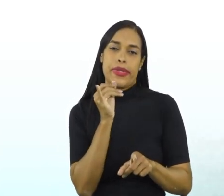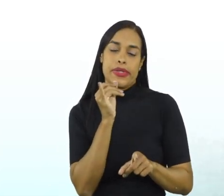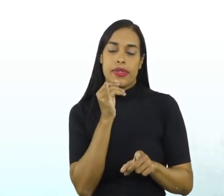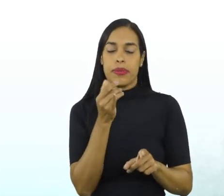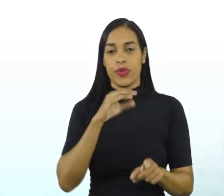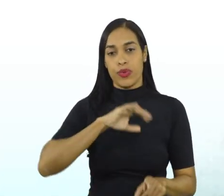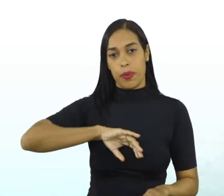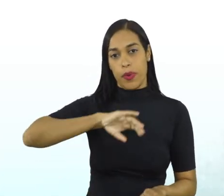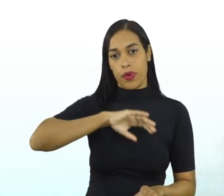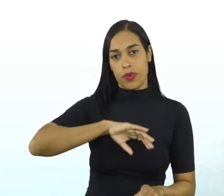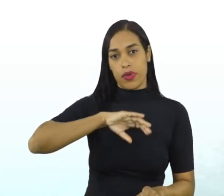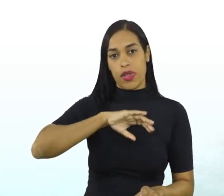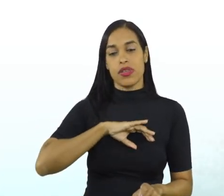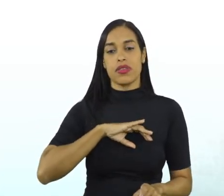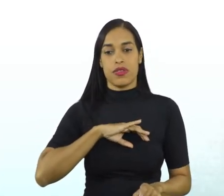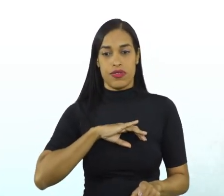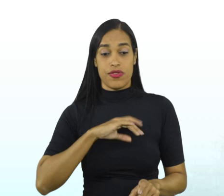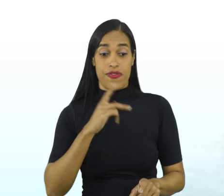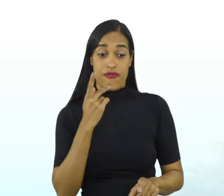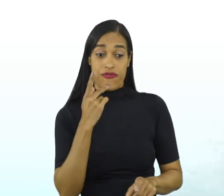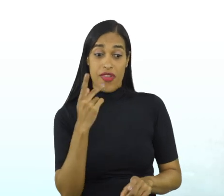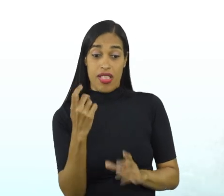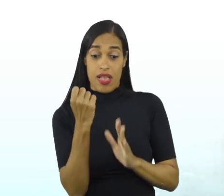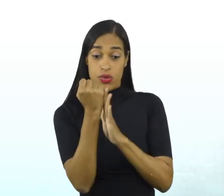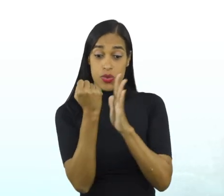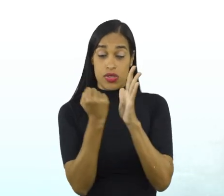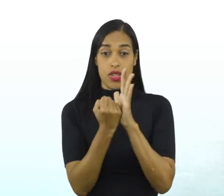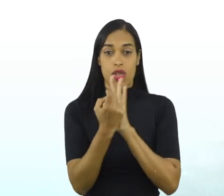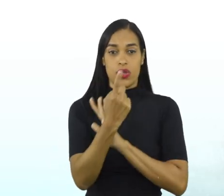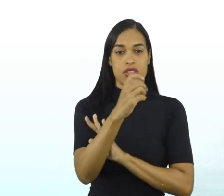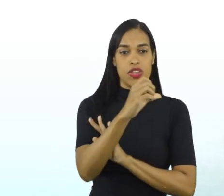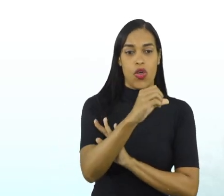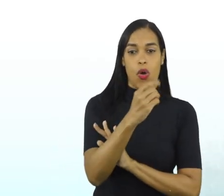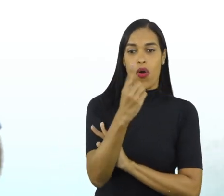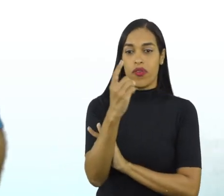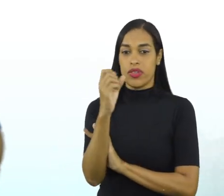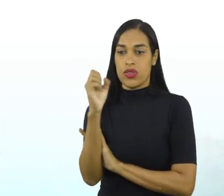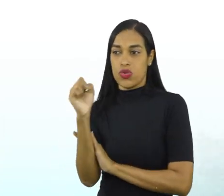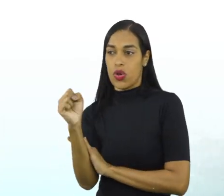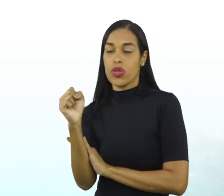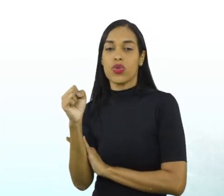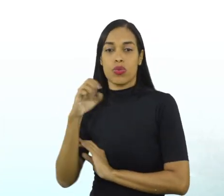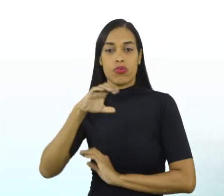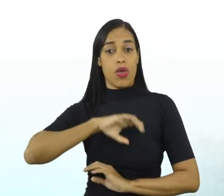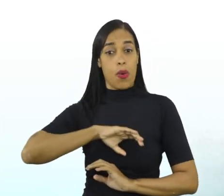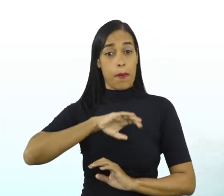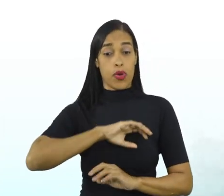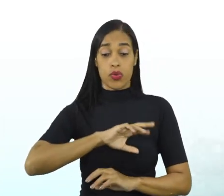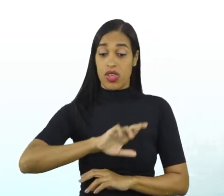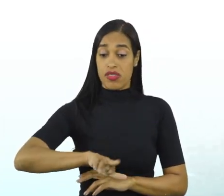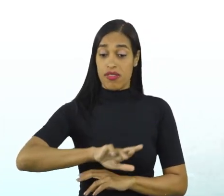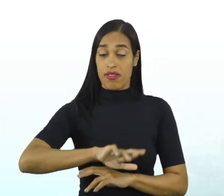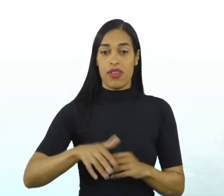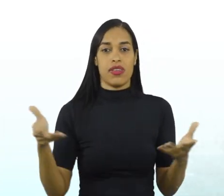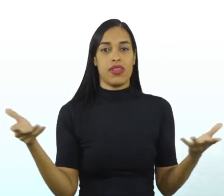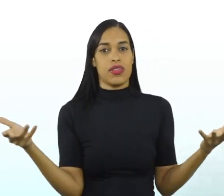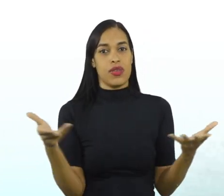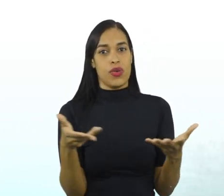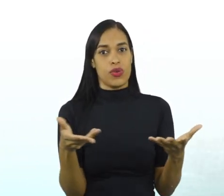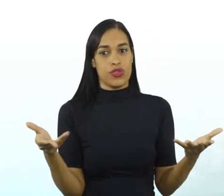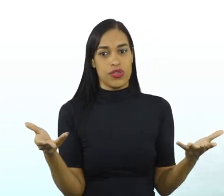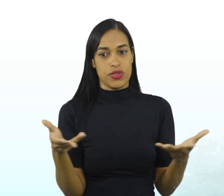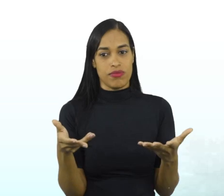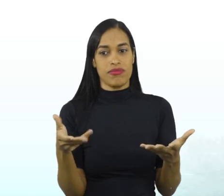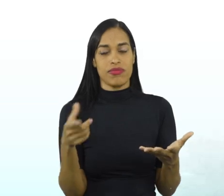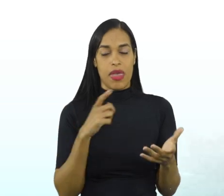exemplo, um português falado no século XVIII, no século XIX, é um português diferente falado hoje.